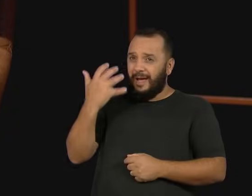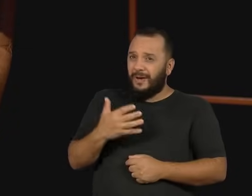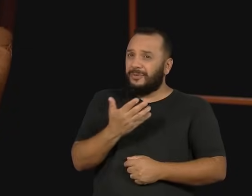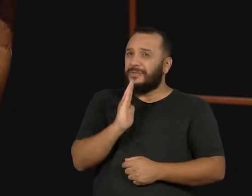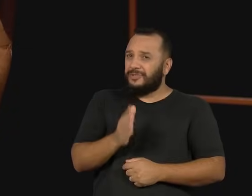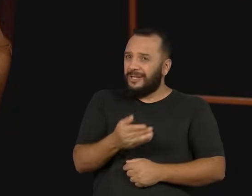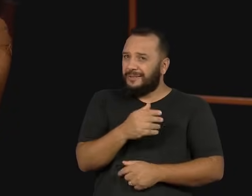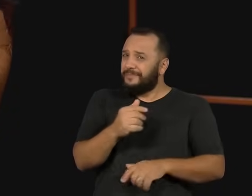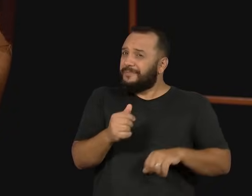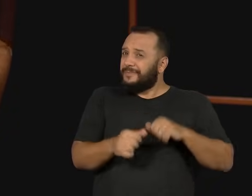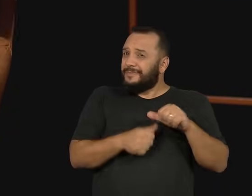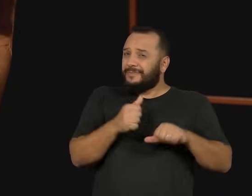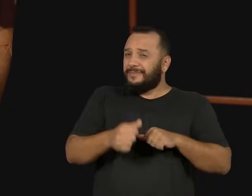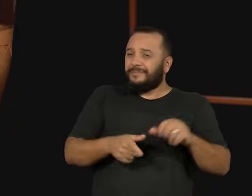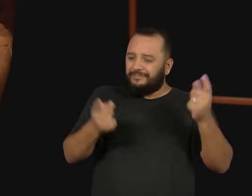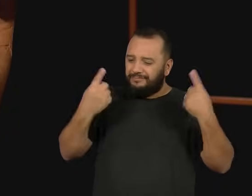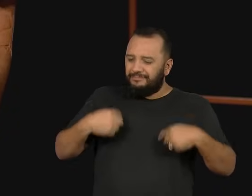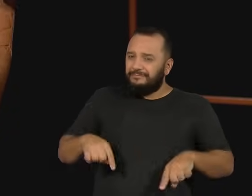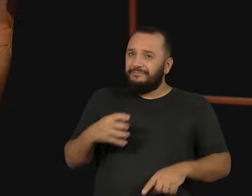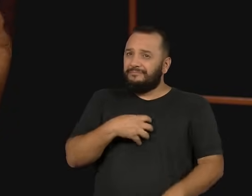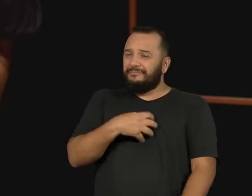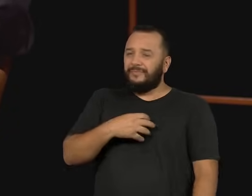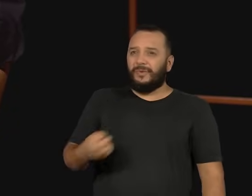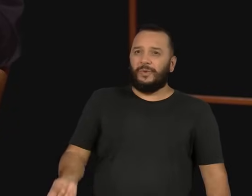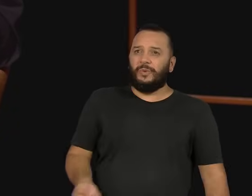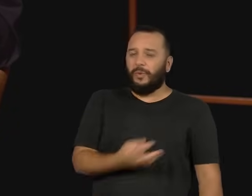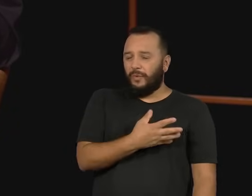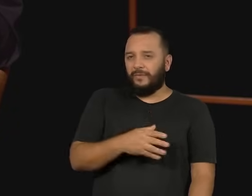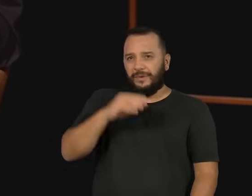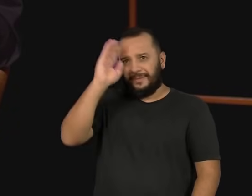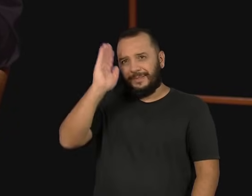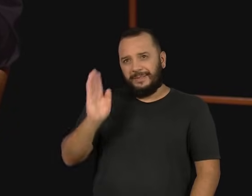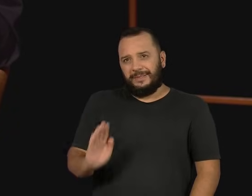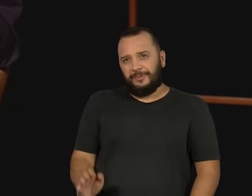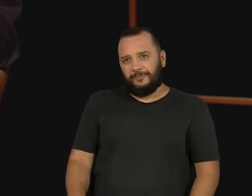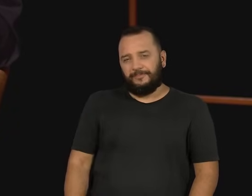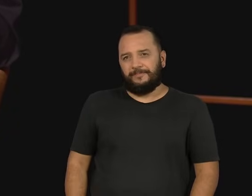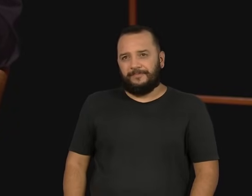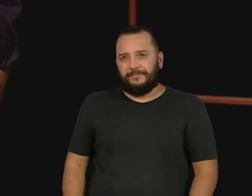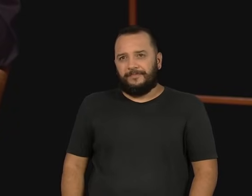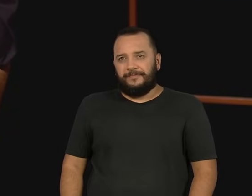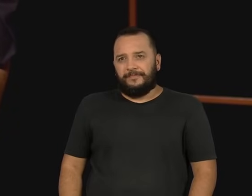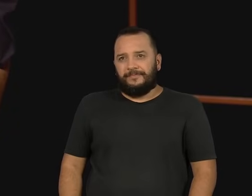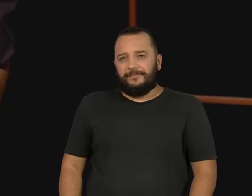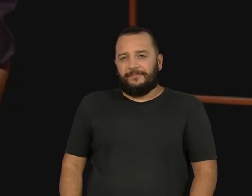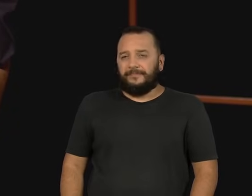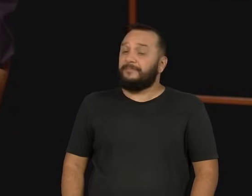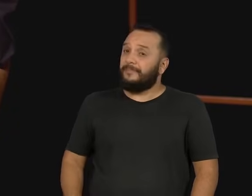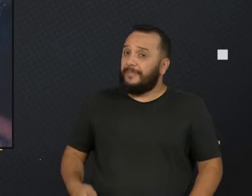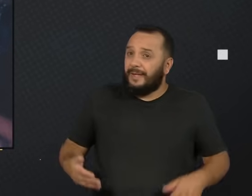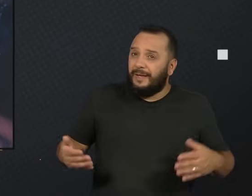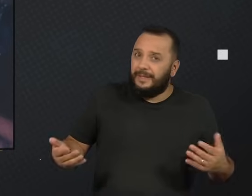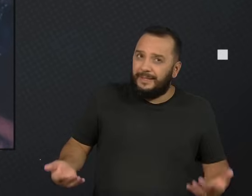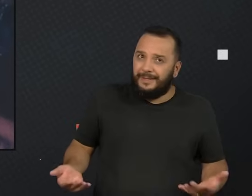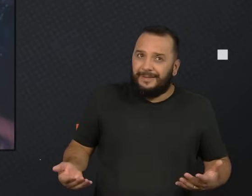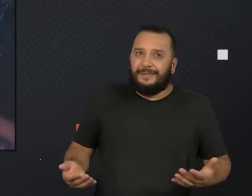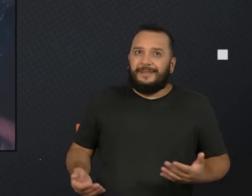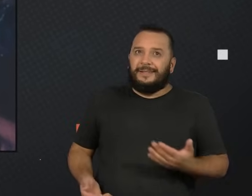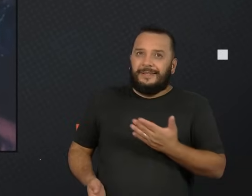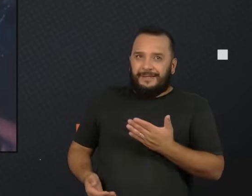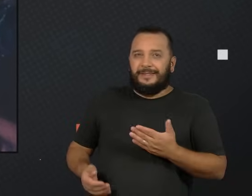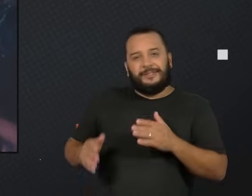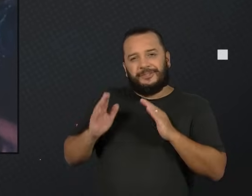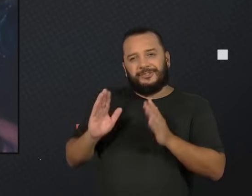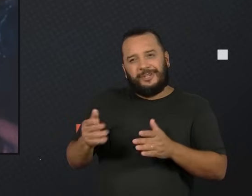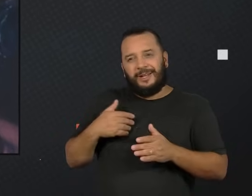transformação num novo cenário brasileiro, né? E aí é que a gente chegou à possibilidade de fazer o disco